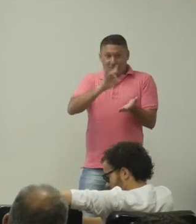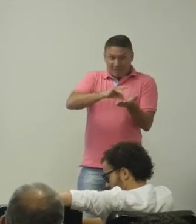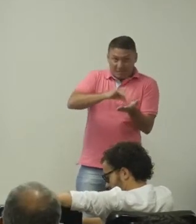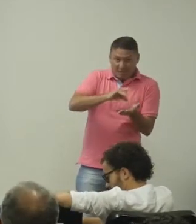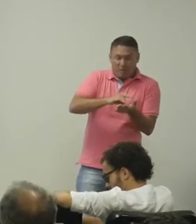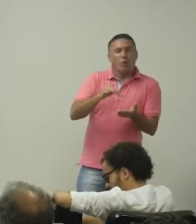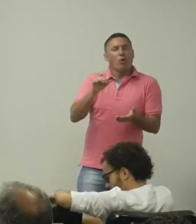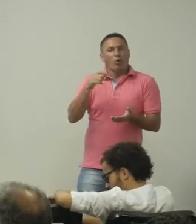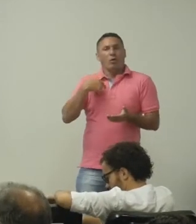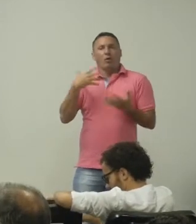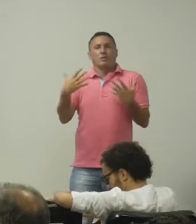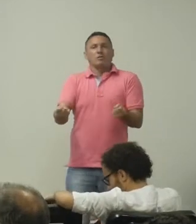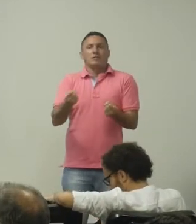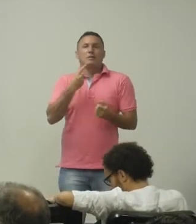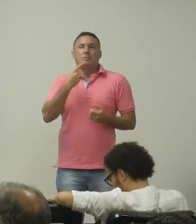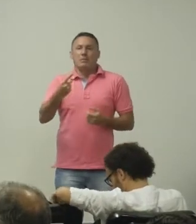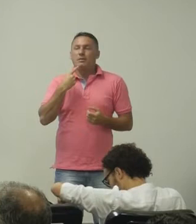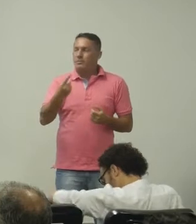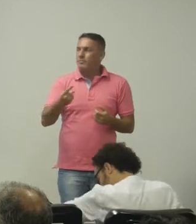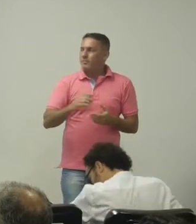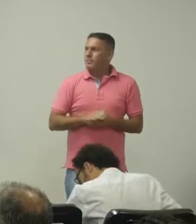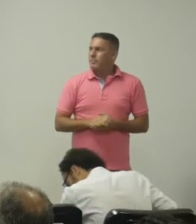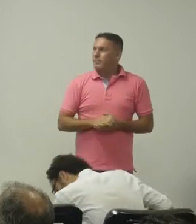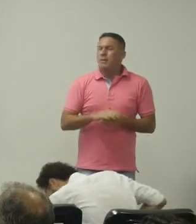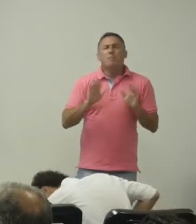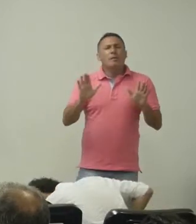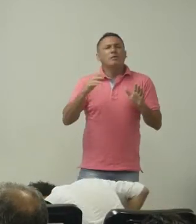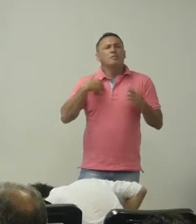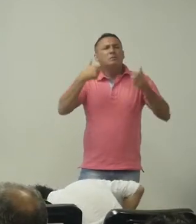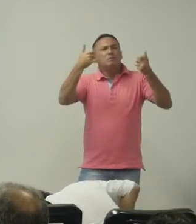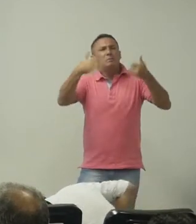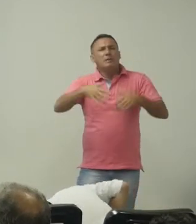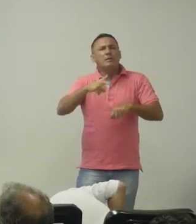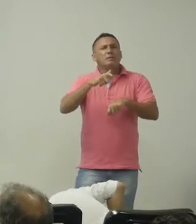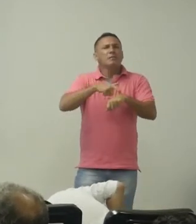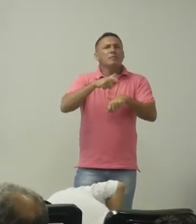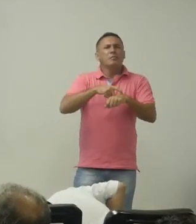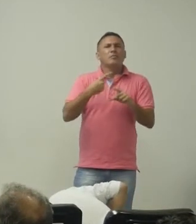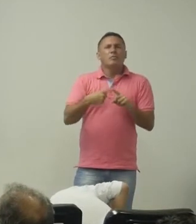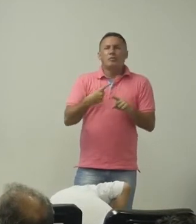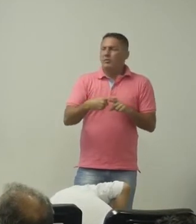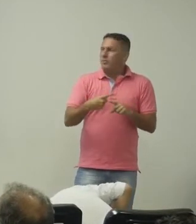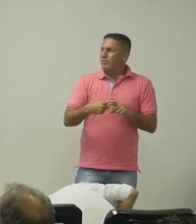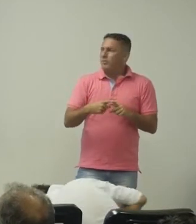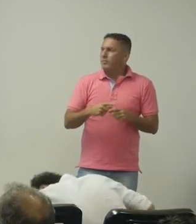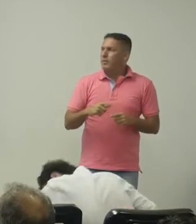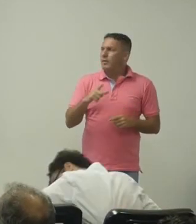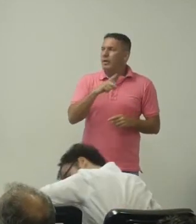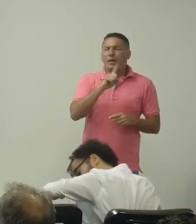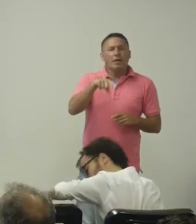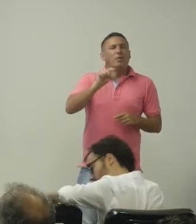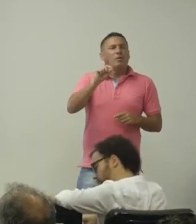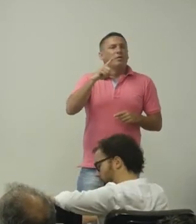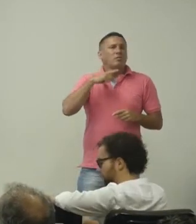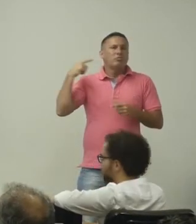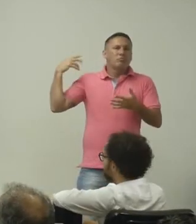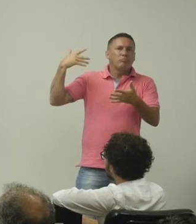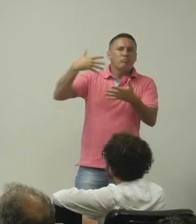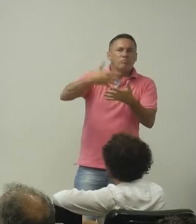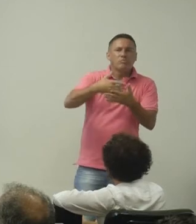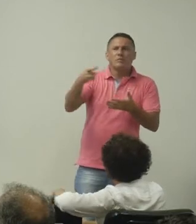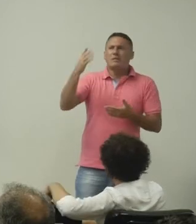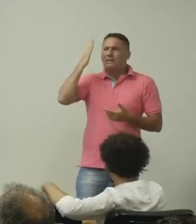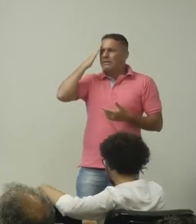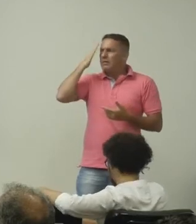verdade, conte quantas semanas. Mas estou falando de tempo por conta das nossas atividades, e todos aqui